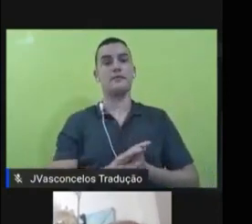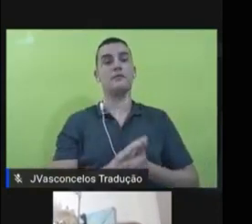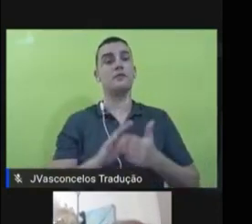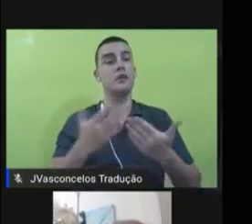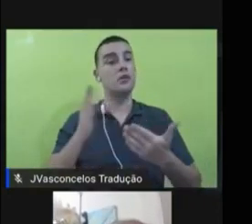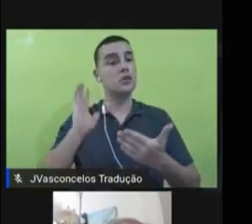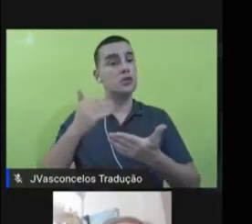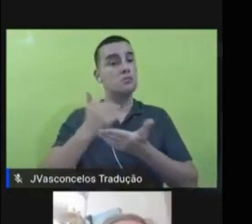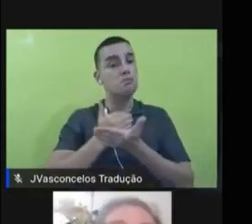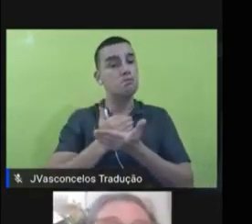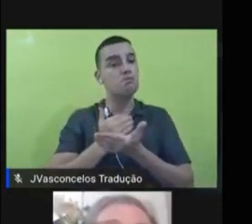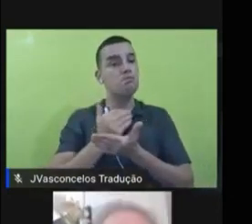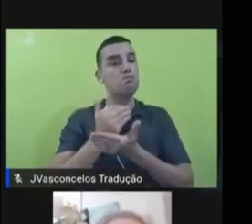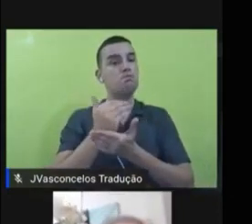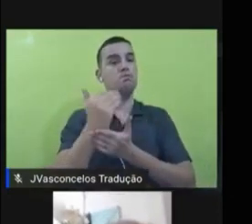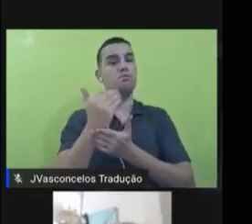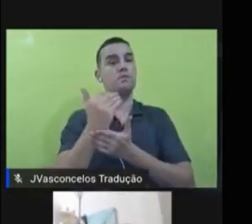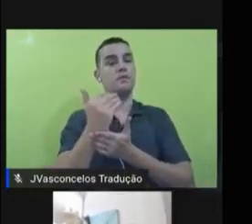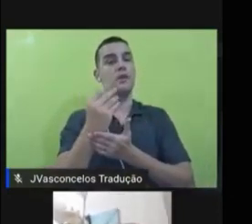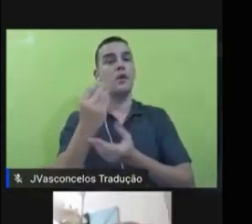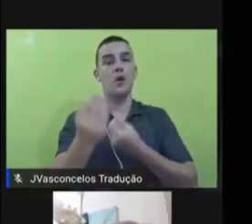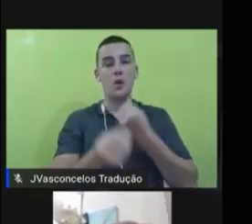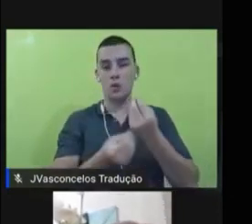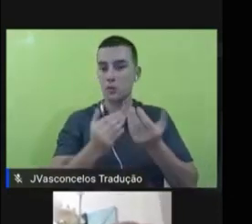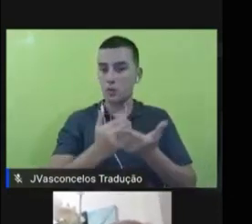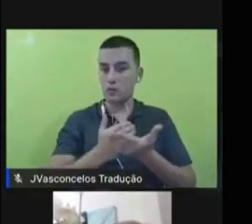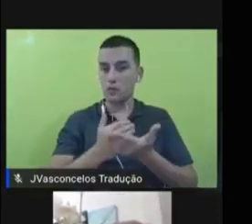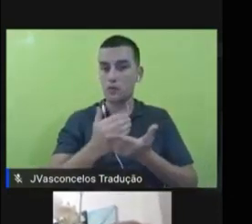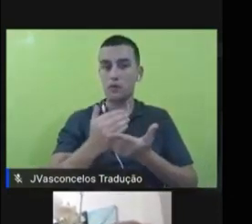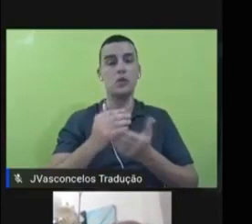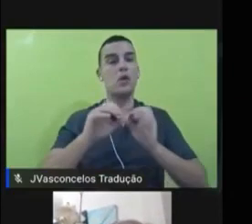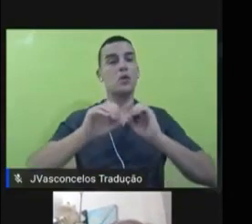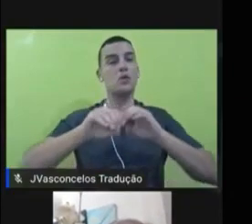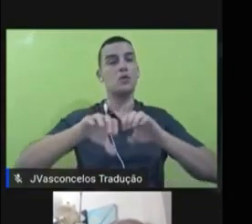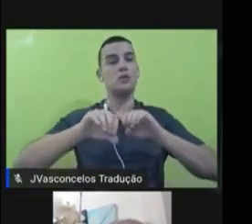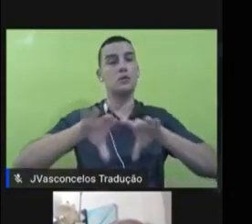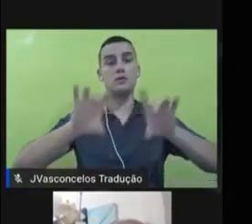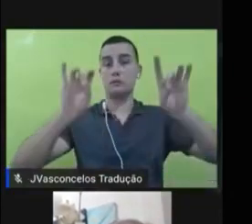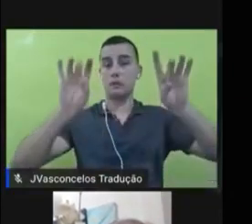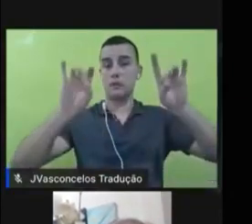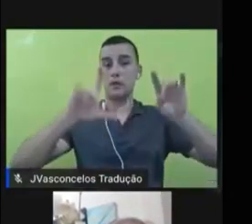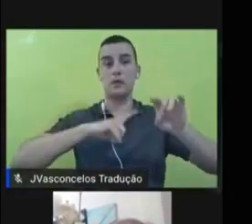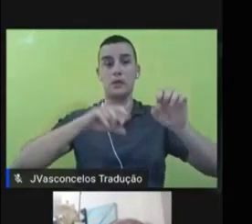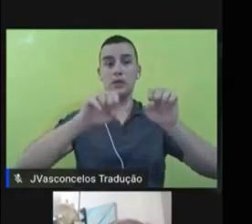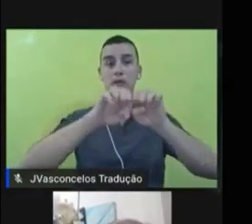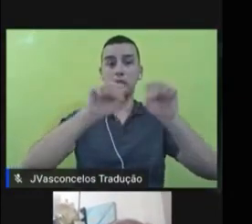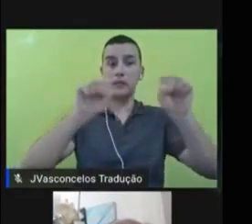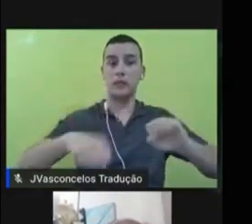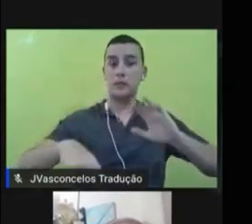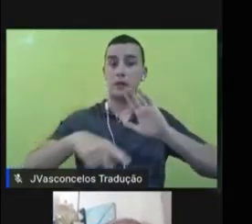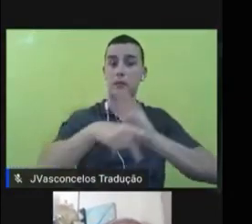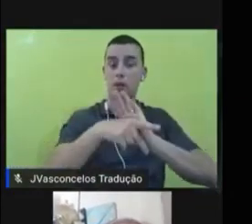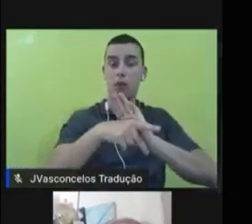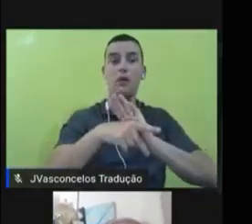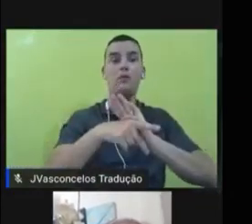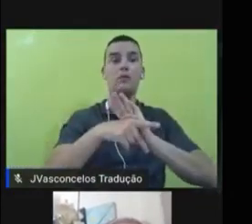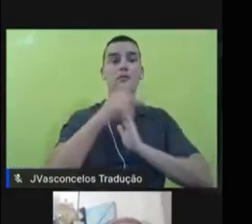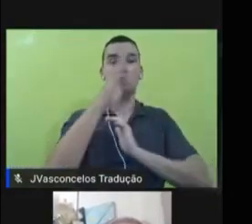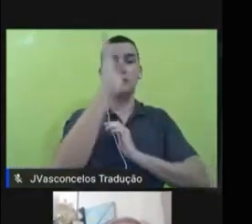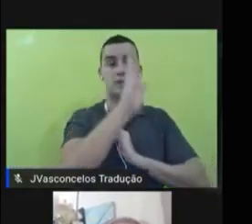início, o nascedouro da educação especial, enquanto um sistema federado de